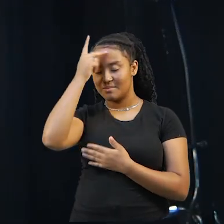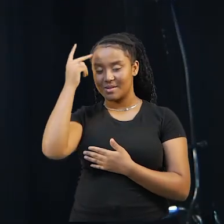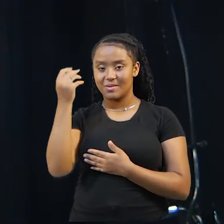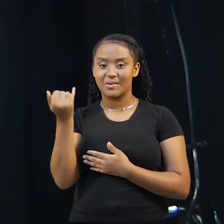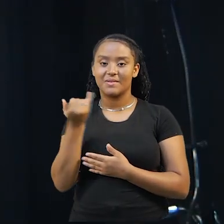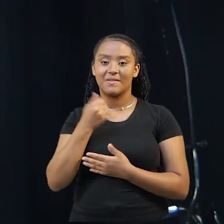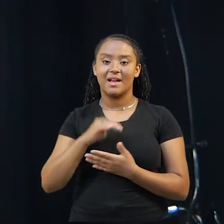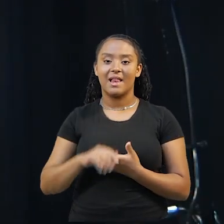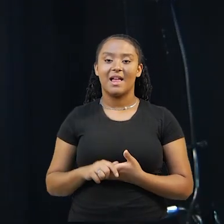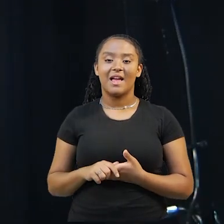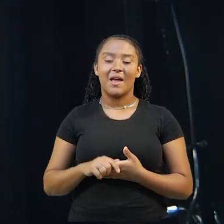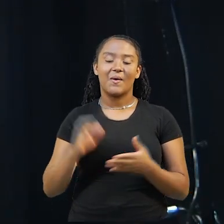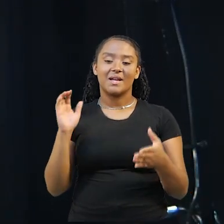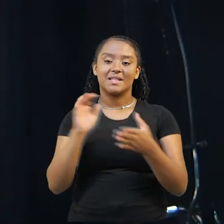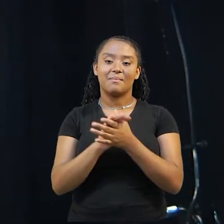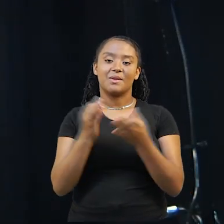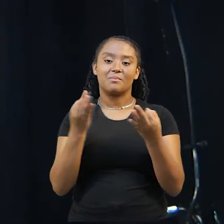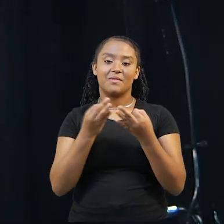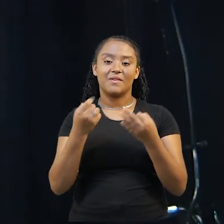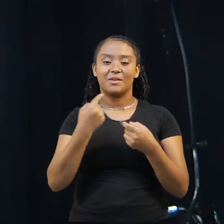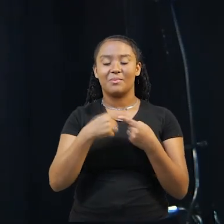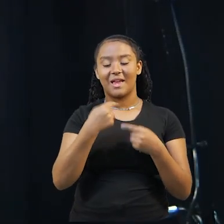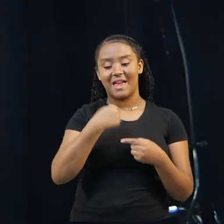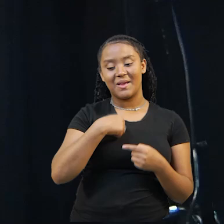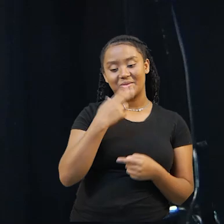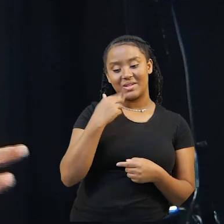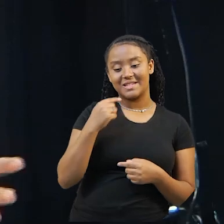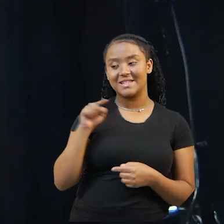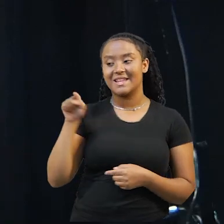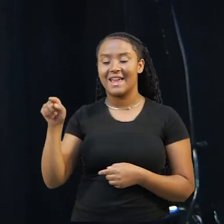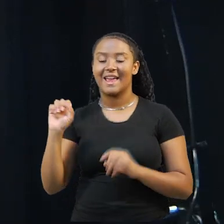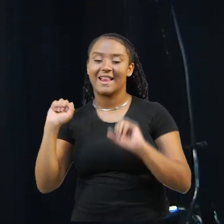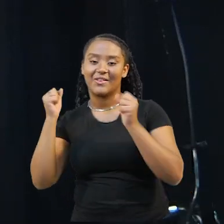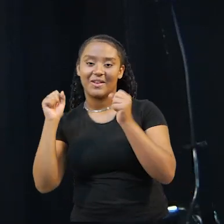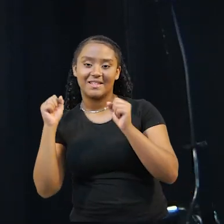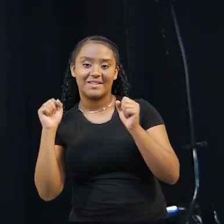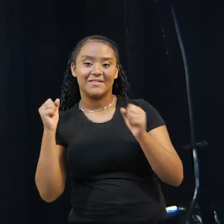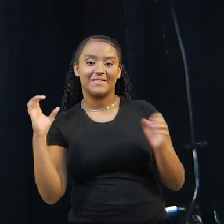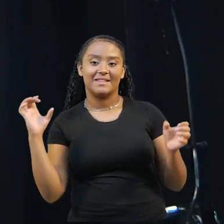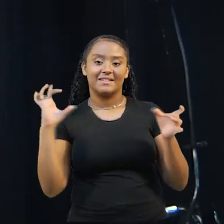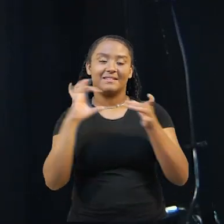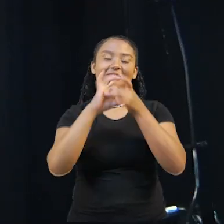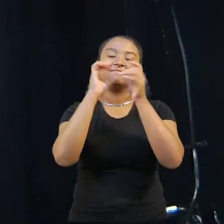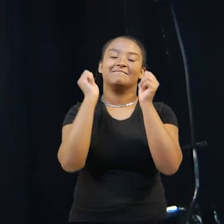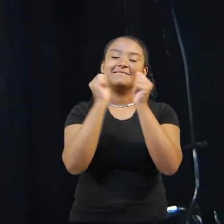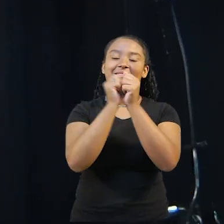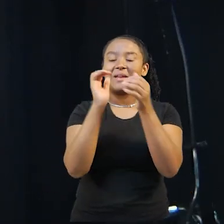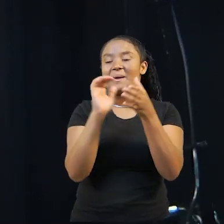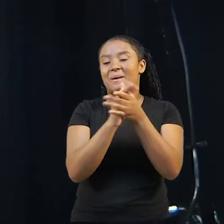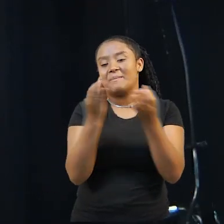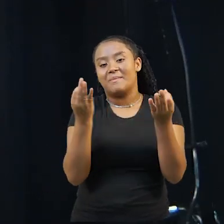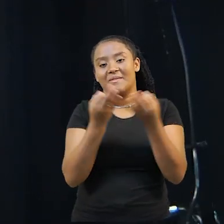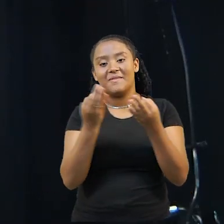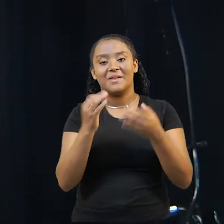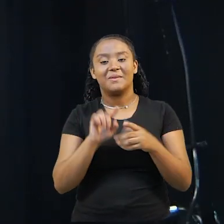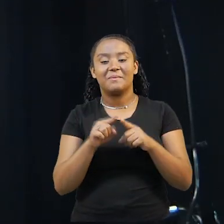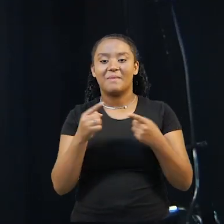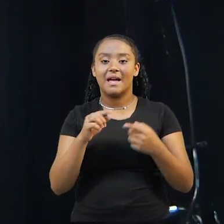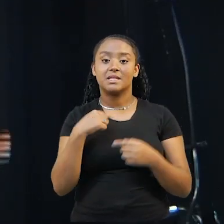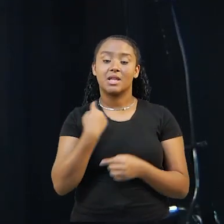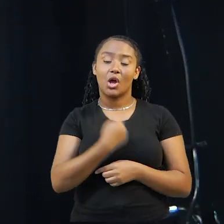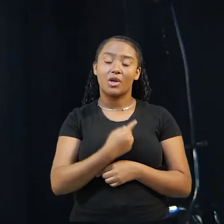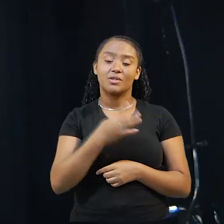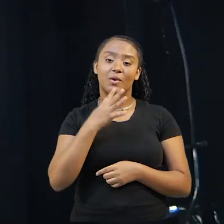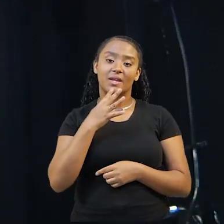casamento perfeito, a nutricionista com o educador físico, mas foi uma coincidência. A gente se conheceu na época da faculdade. E